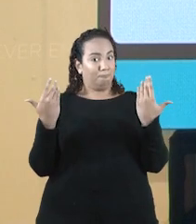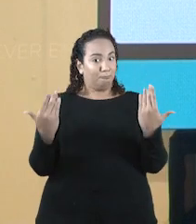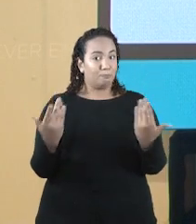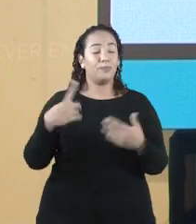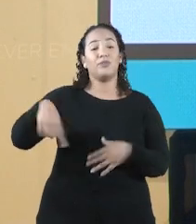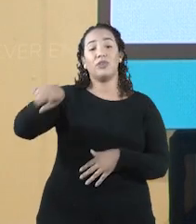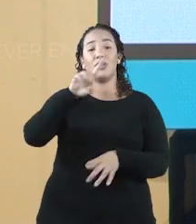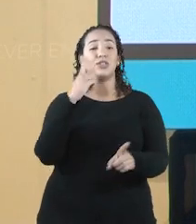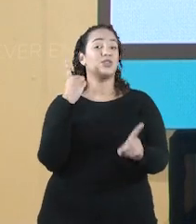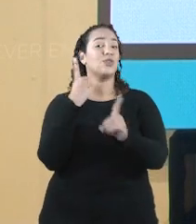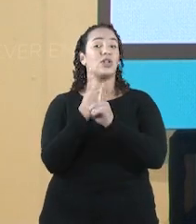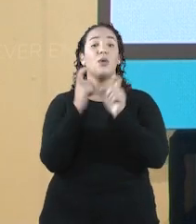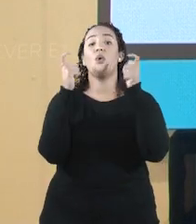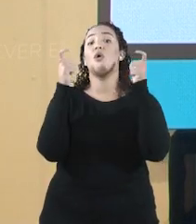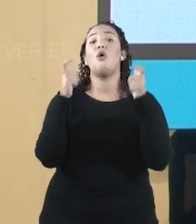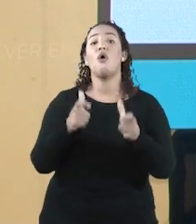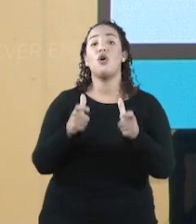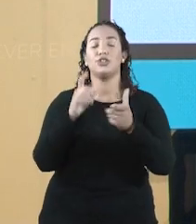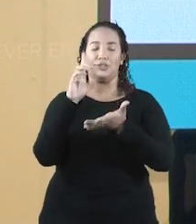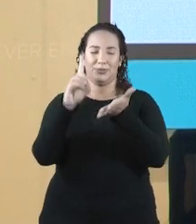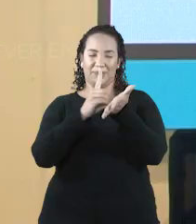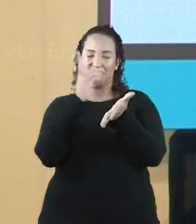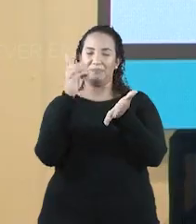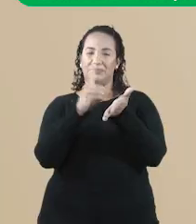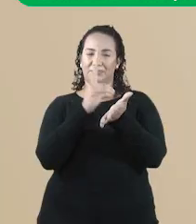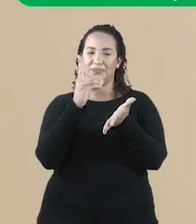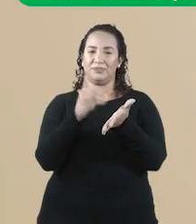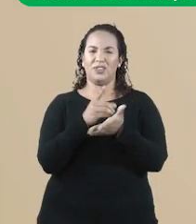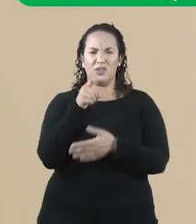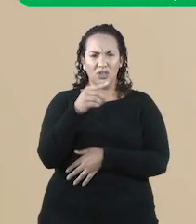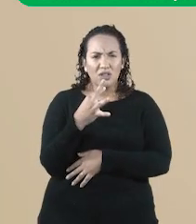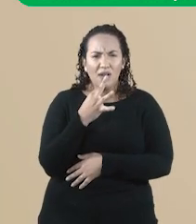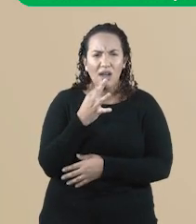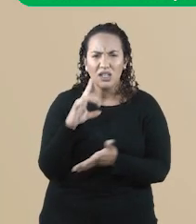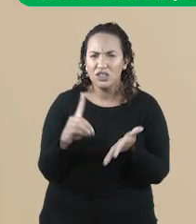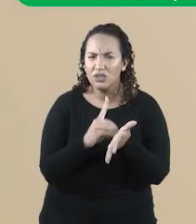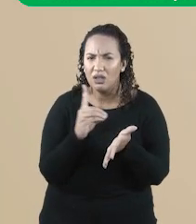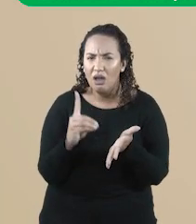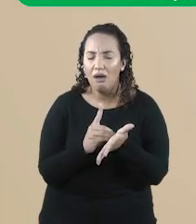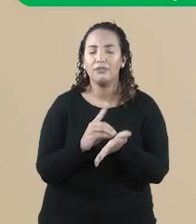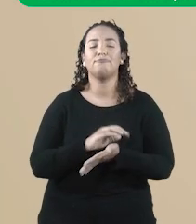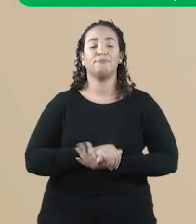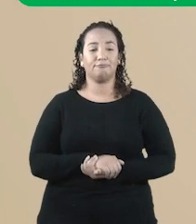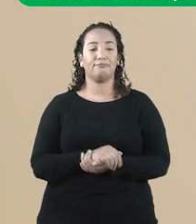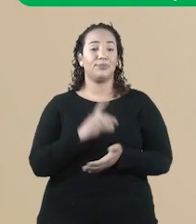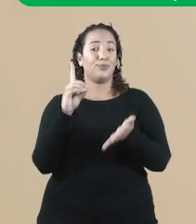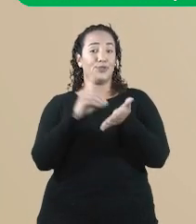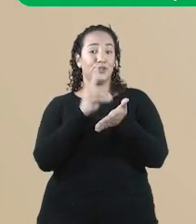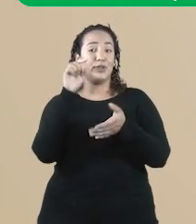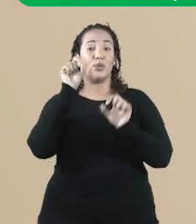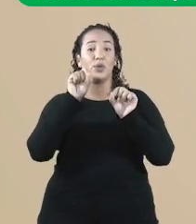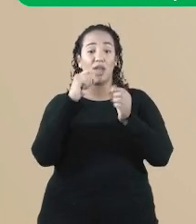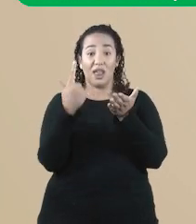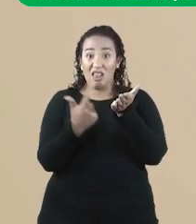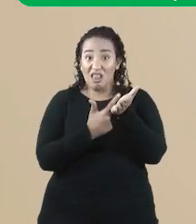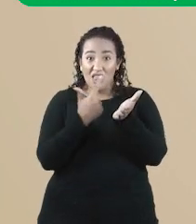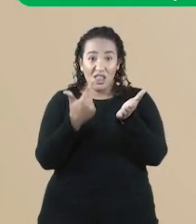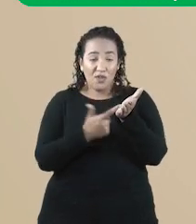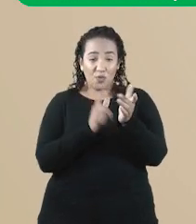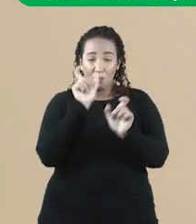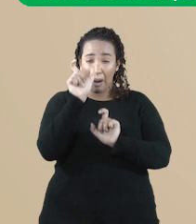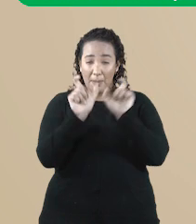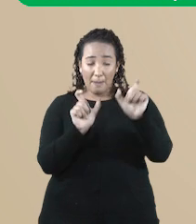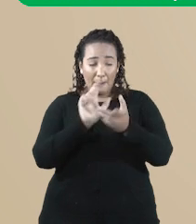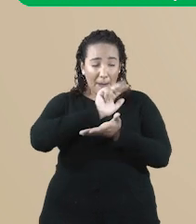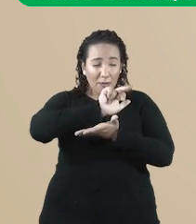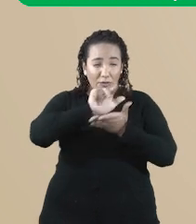Bom, podemos encontrar os significados das palavras no dicionário. Você conhece? Os dicionários são livros que